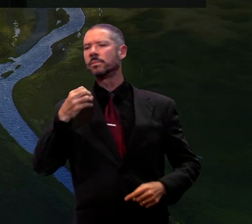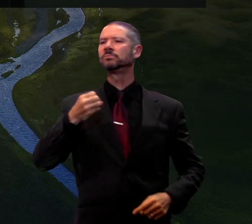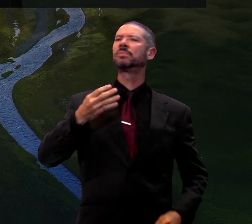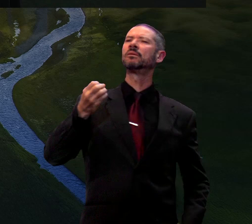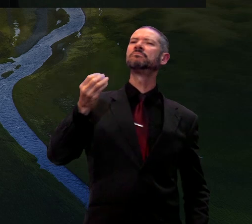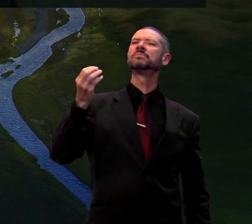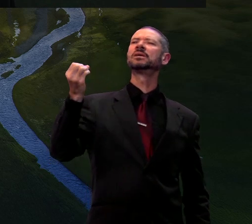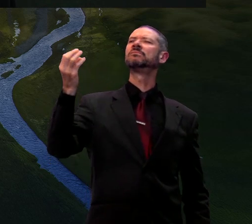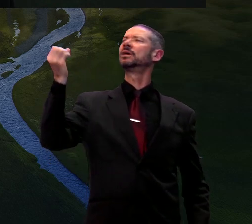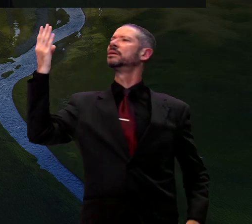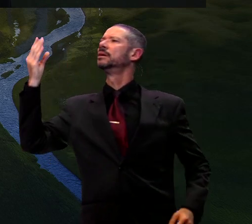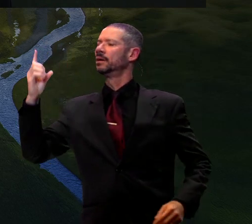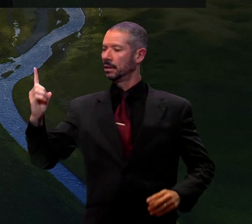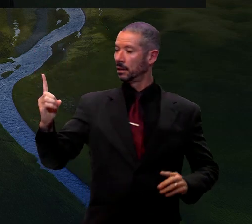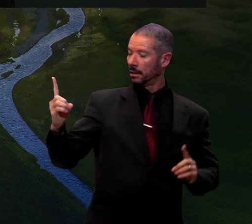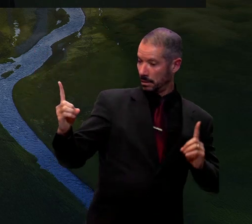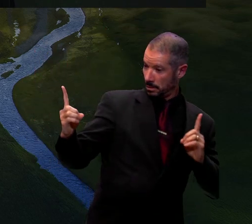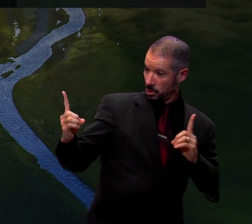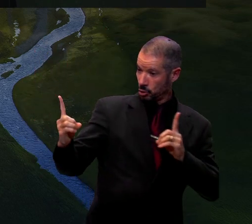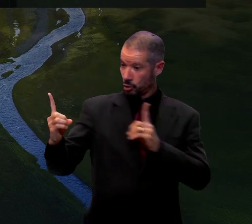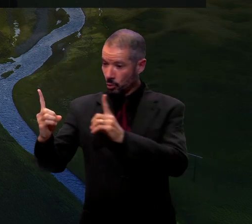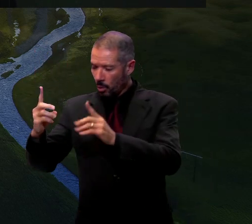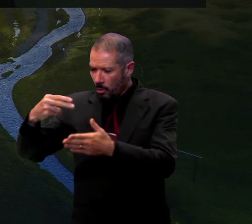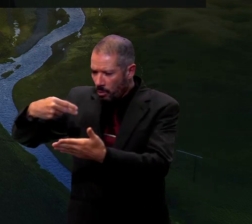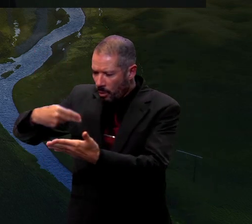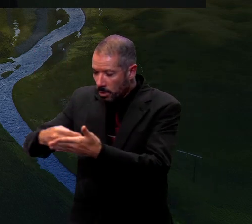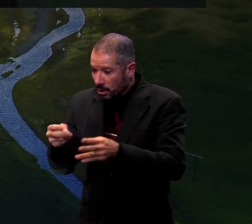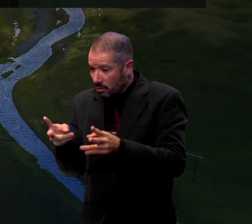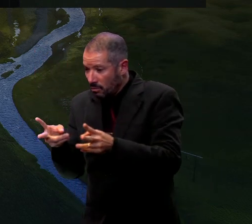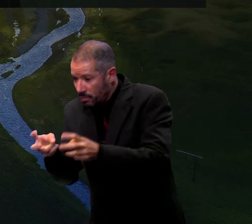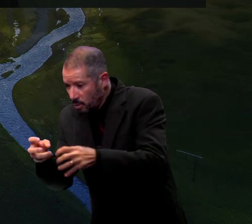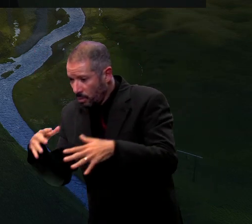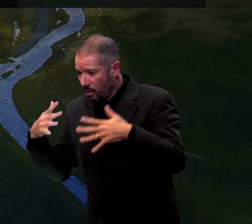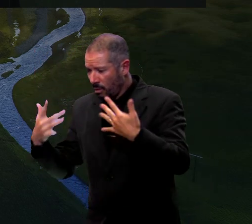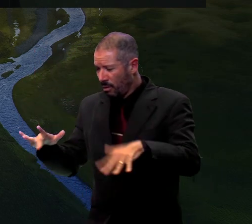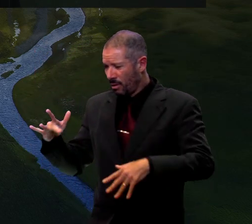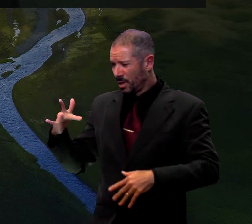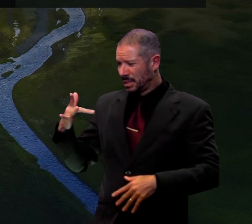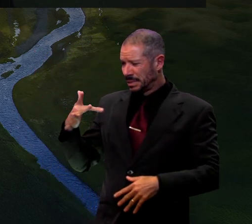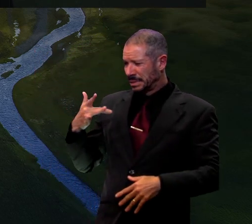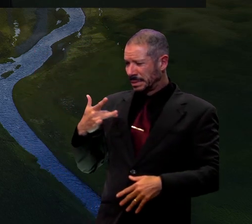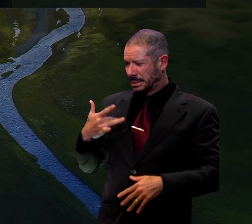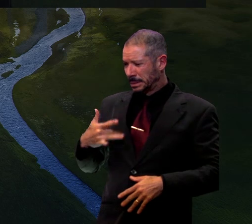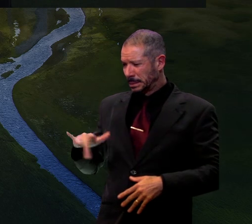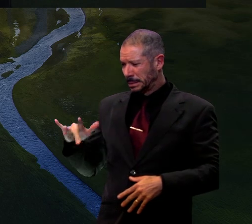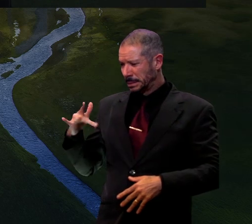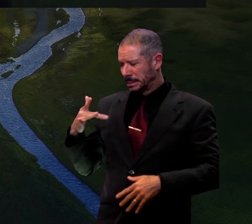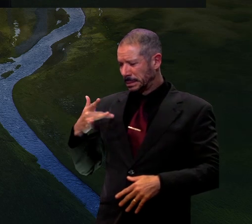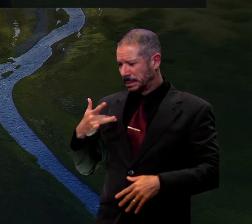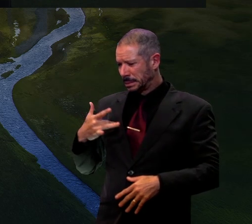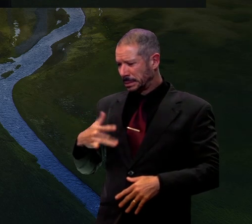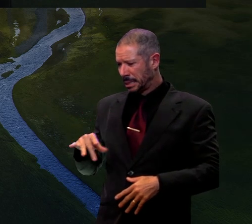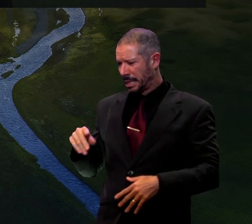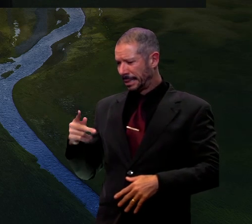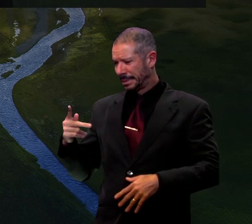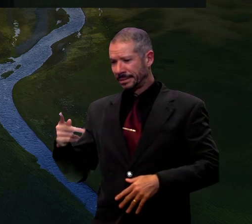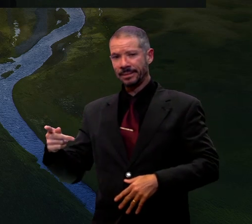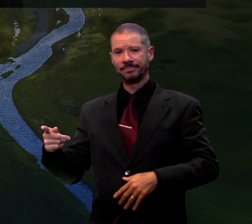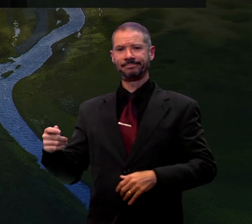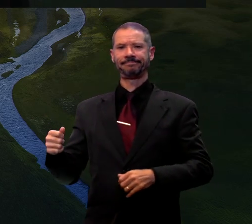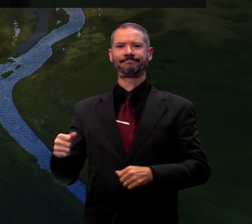viagem, chegou onde se encontrava o homem e quando o viu, teve piedade dele.